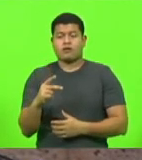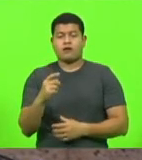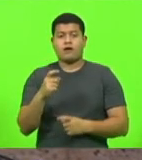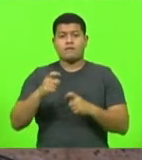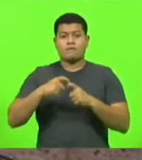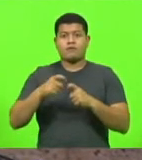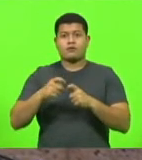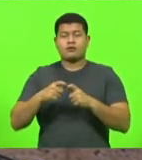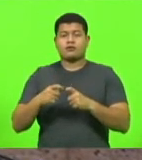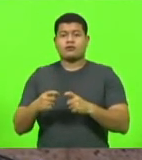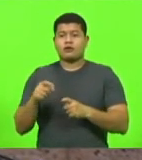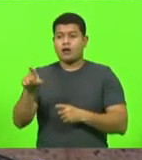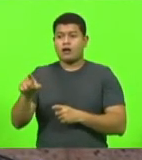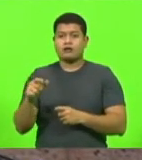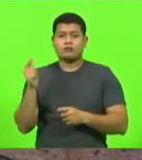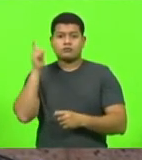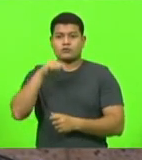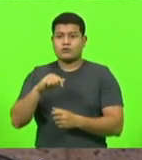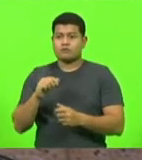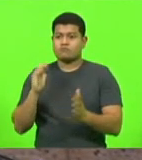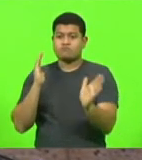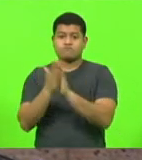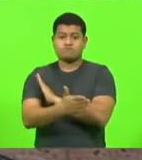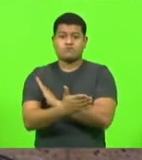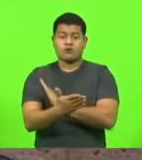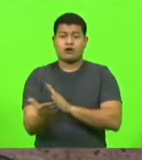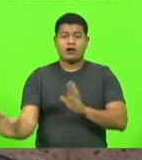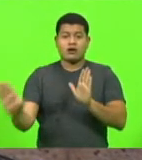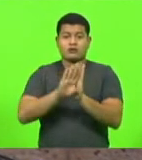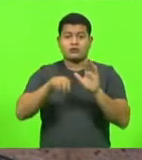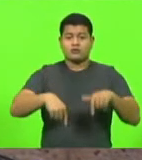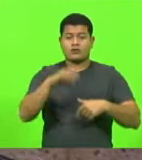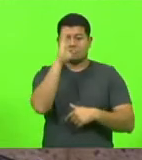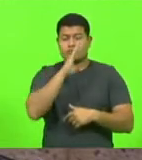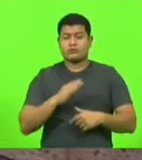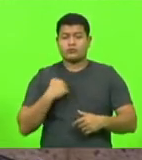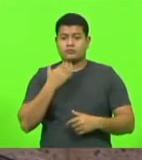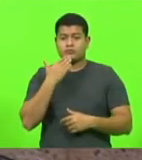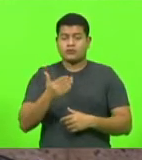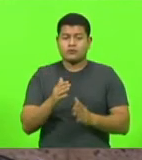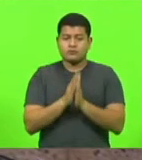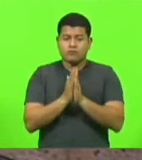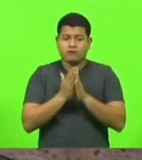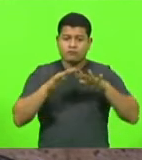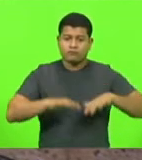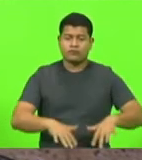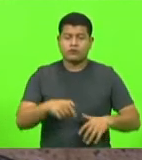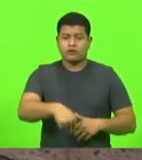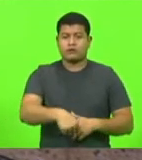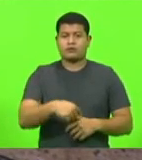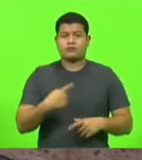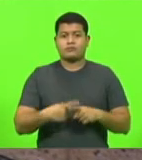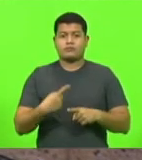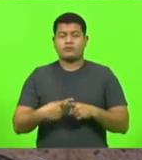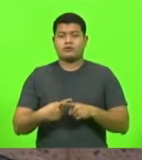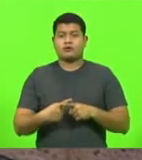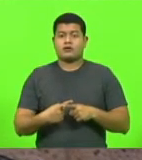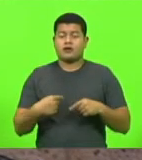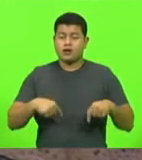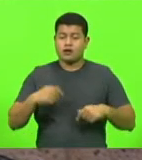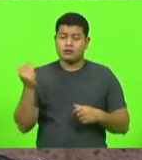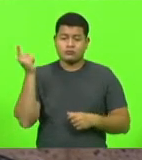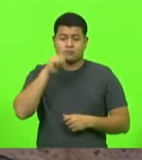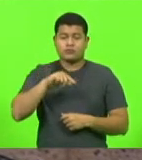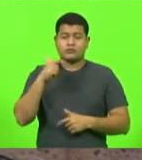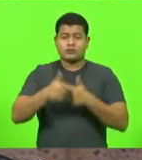pedir asilo para viver aqui no país, porque é realmente uma condição digna para quem tem estudo, para quem trabalha, no caso dele, a